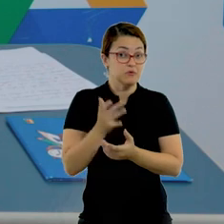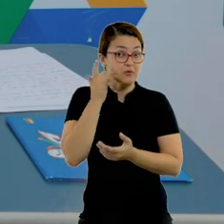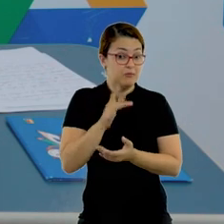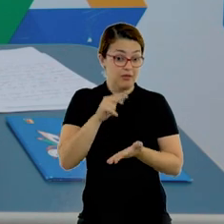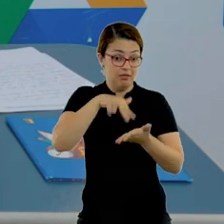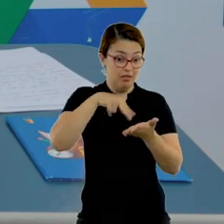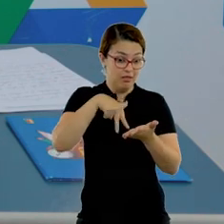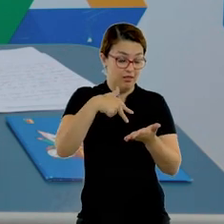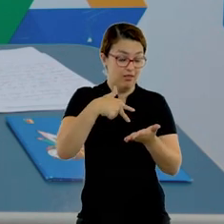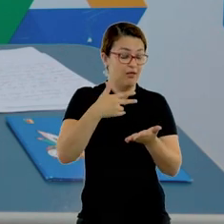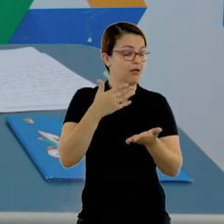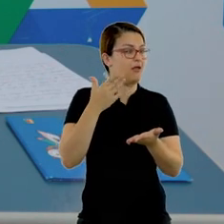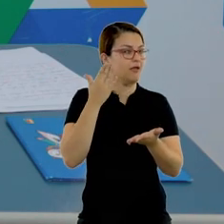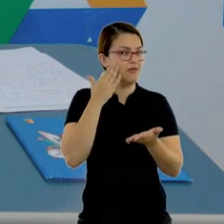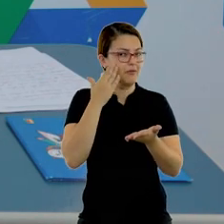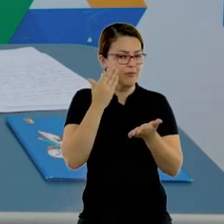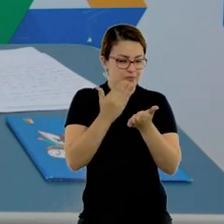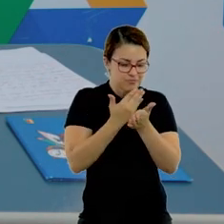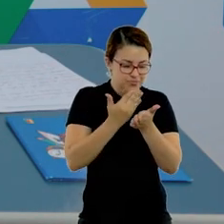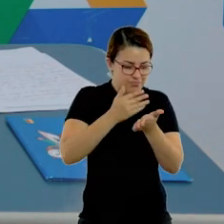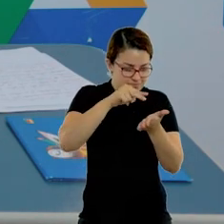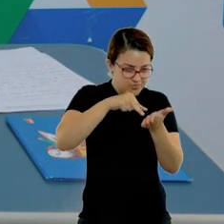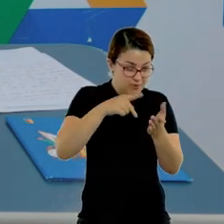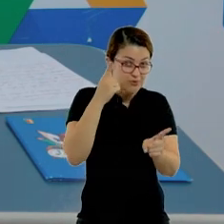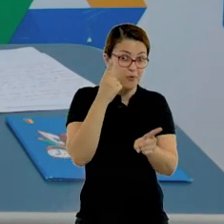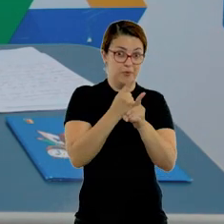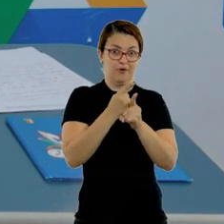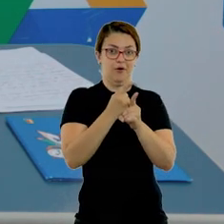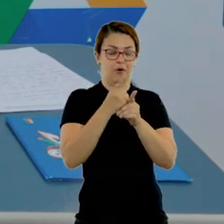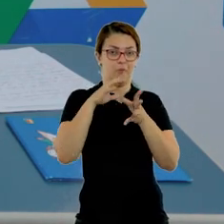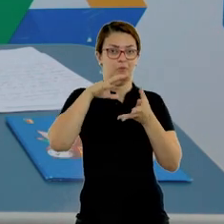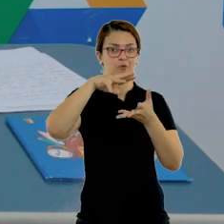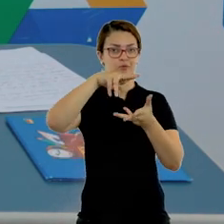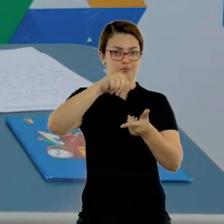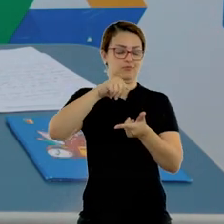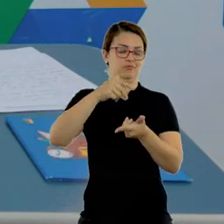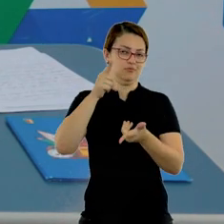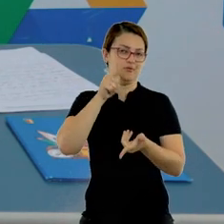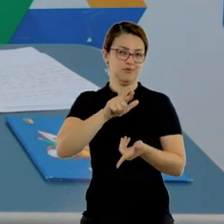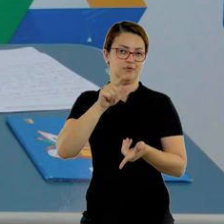por meio deles nós podemos descobrir o mundo.